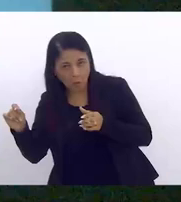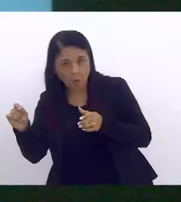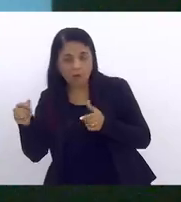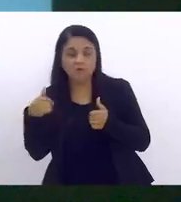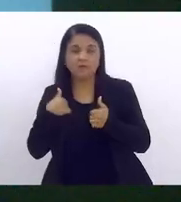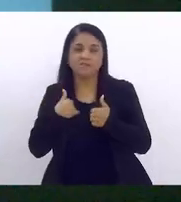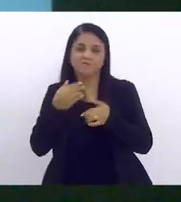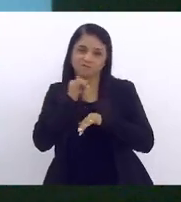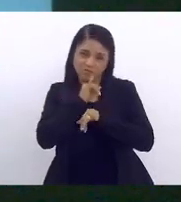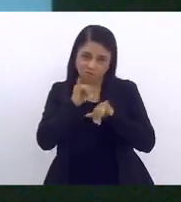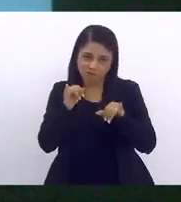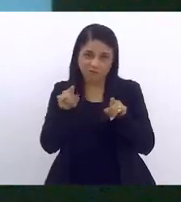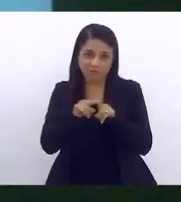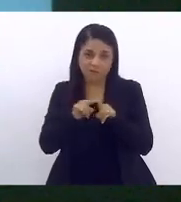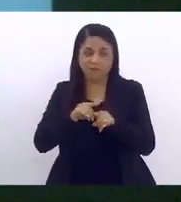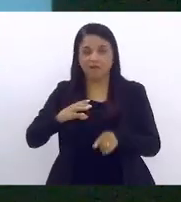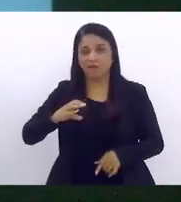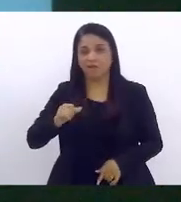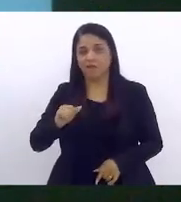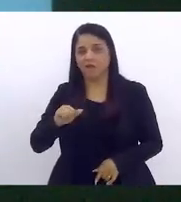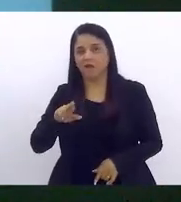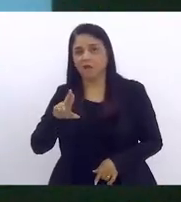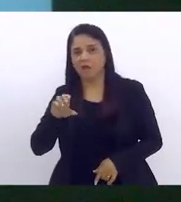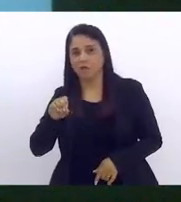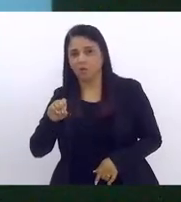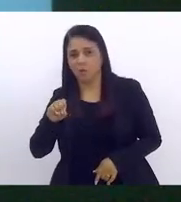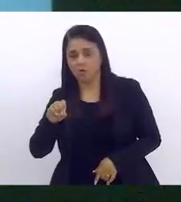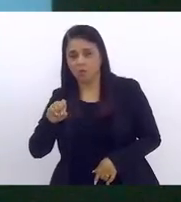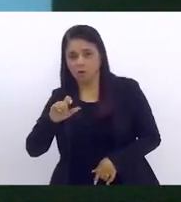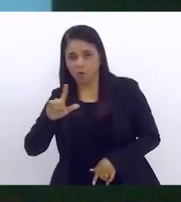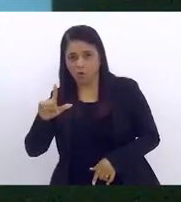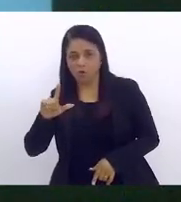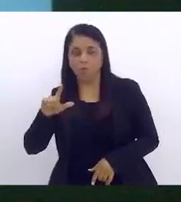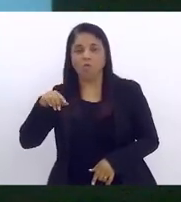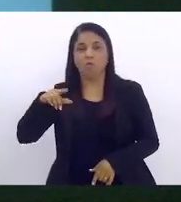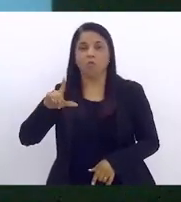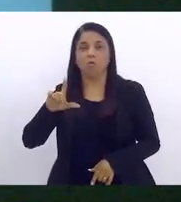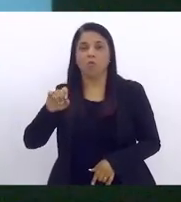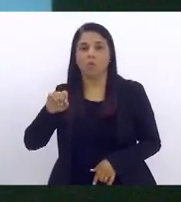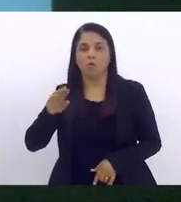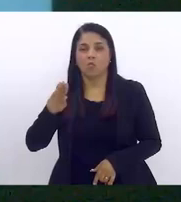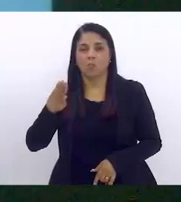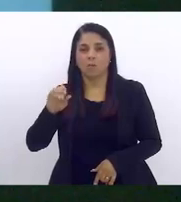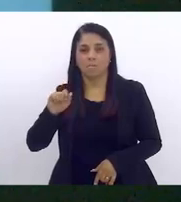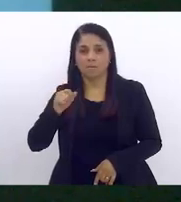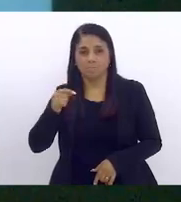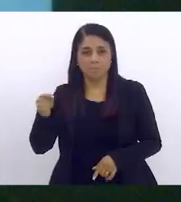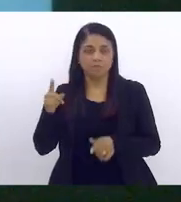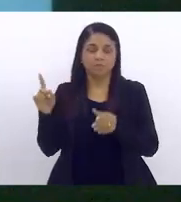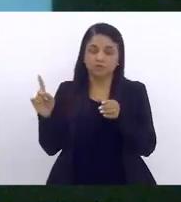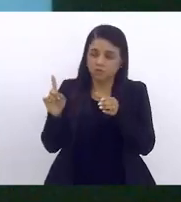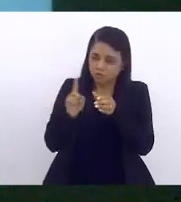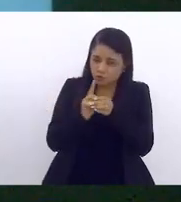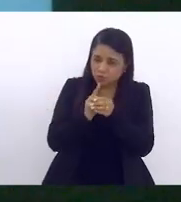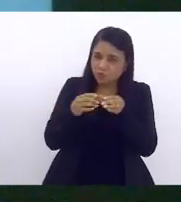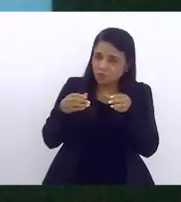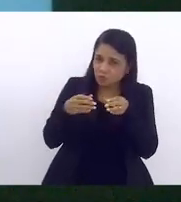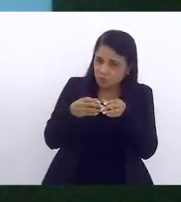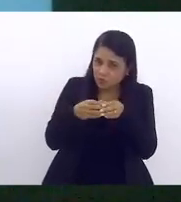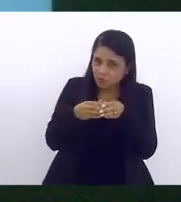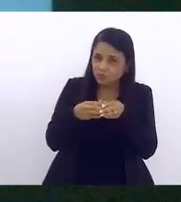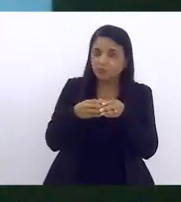de mencionar também aqui Carol Lobão, que é Maria Carolina Lobão, que também esteve juntamente comigo e